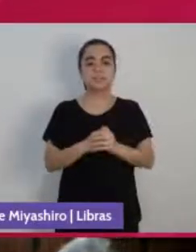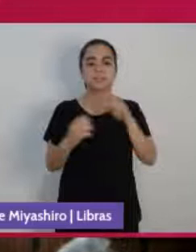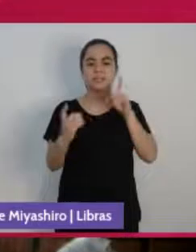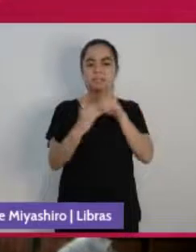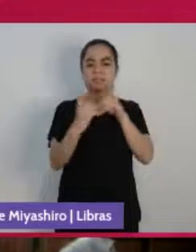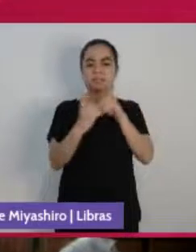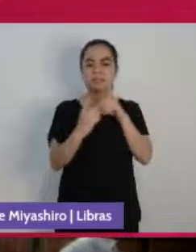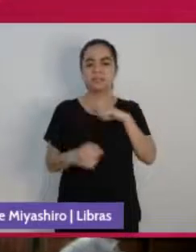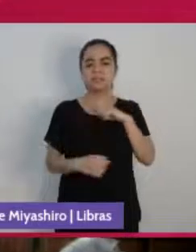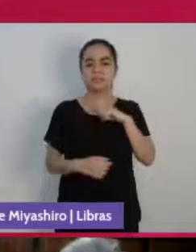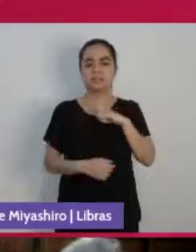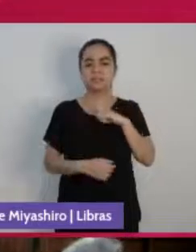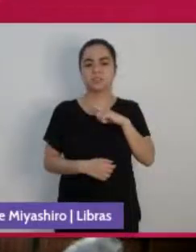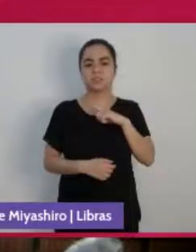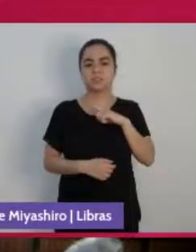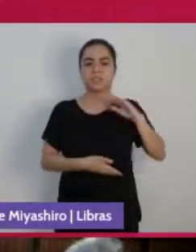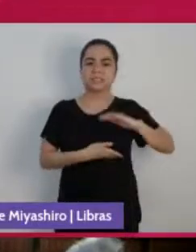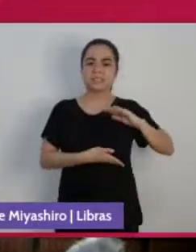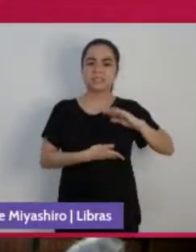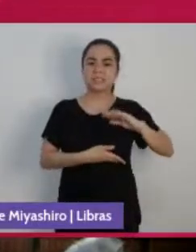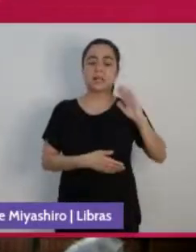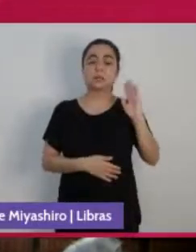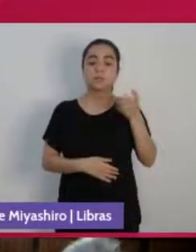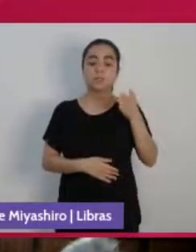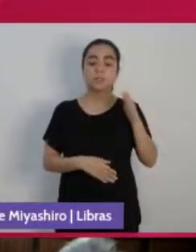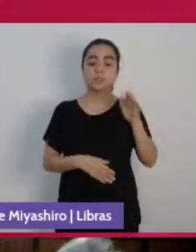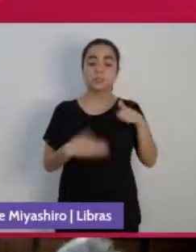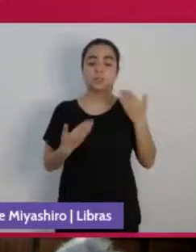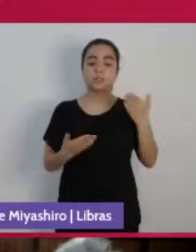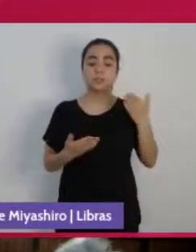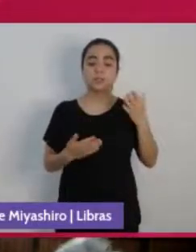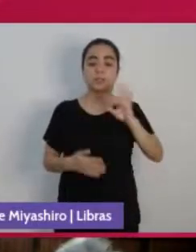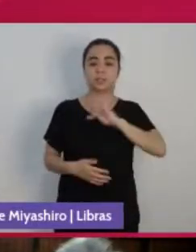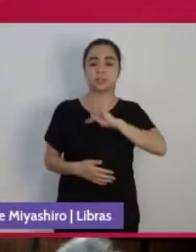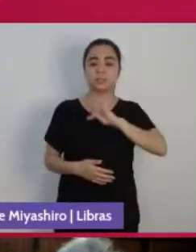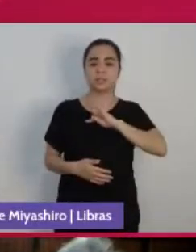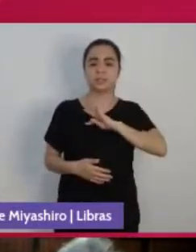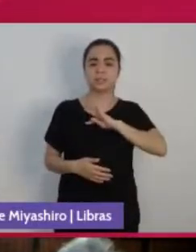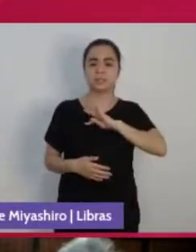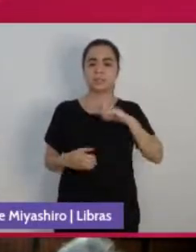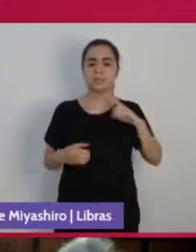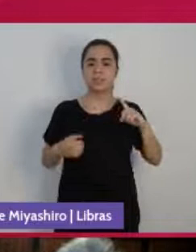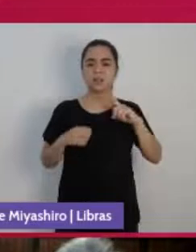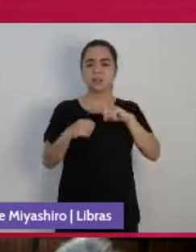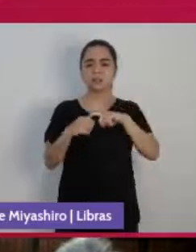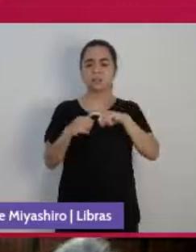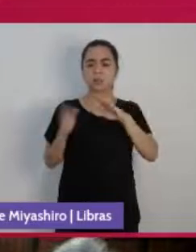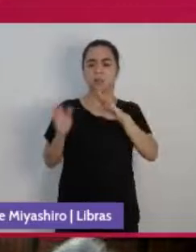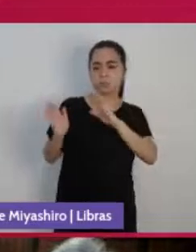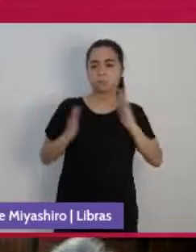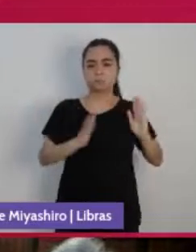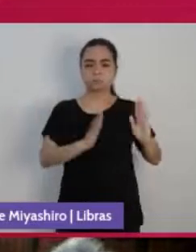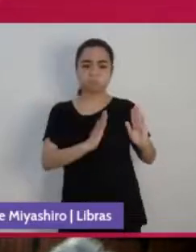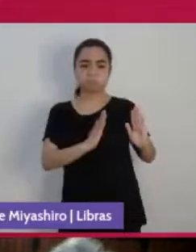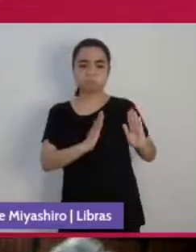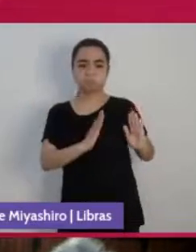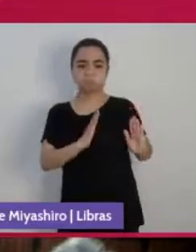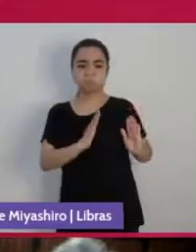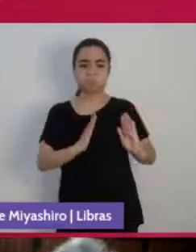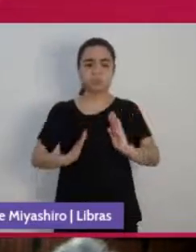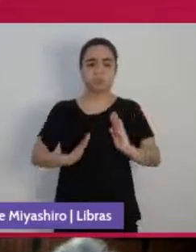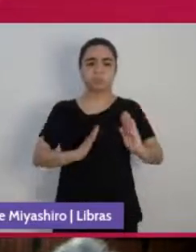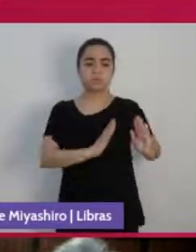algo palpável. E aí a técnica voltou e tracionou agora